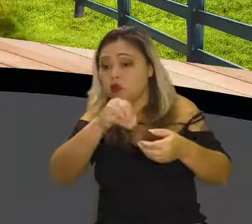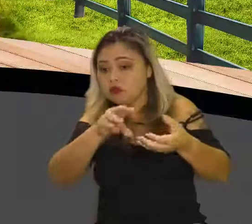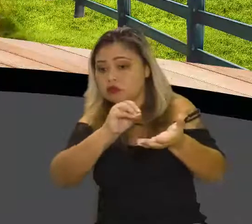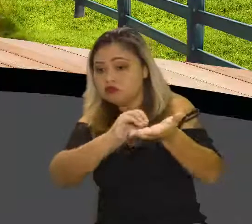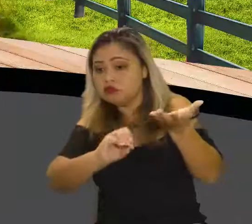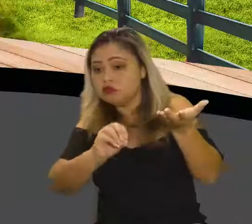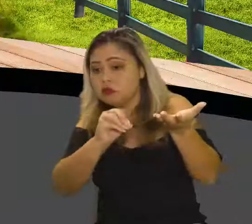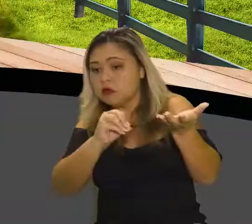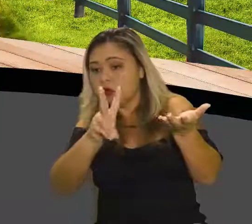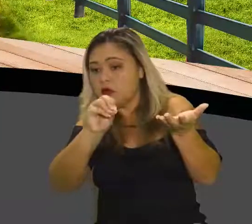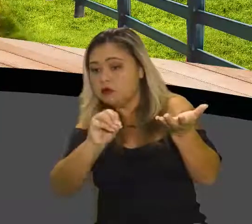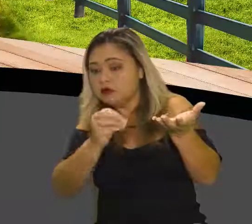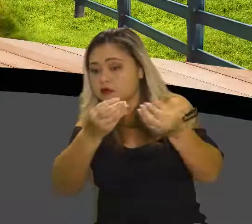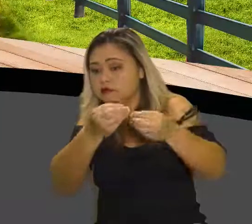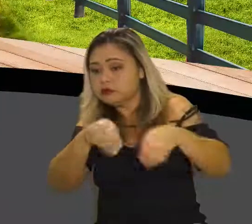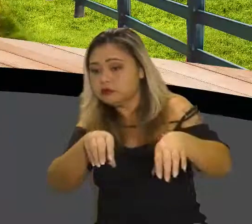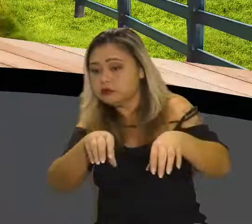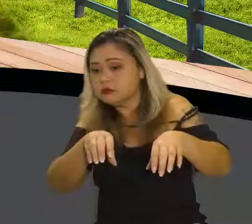vai...